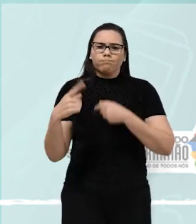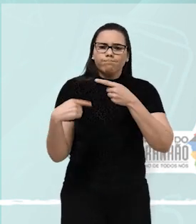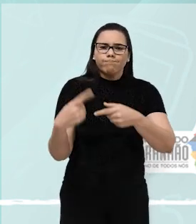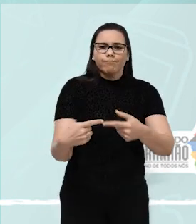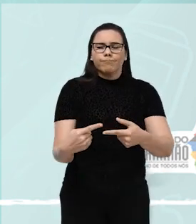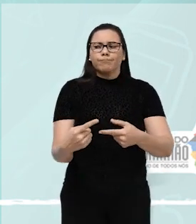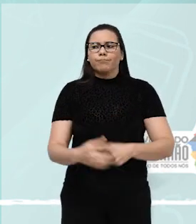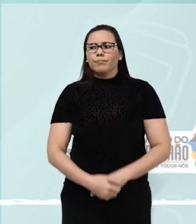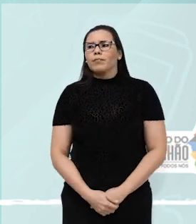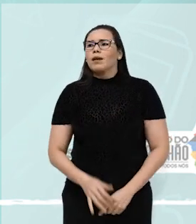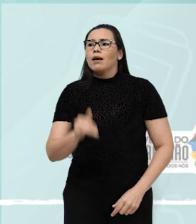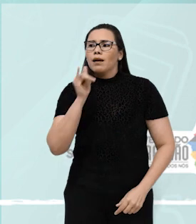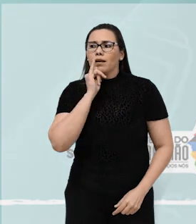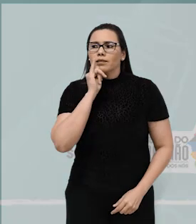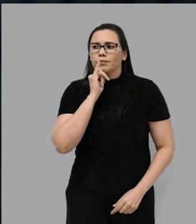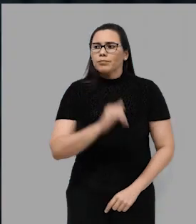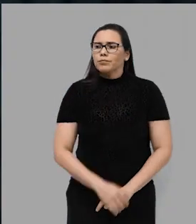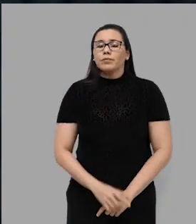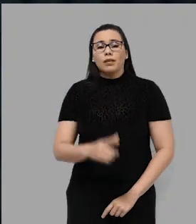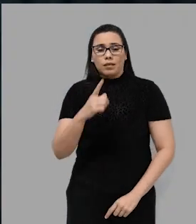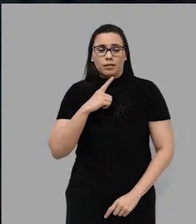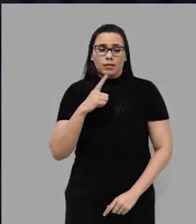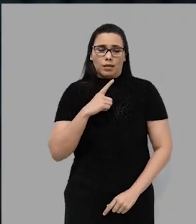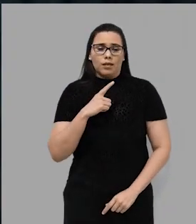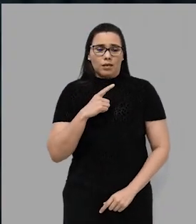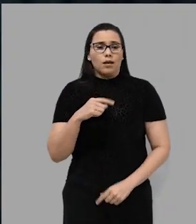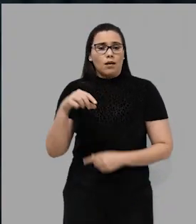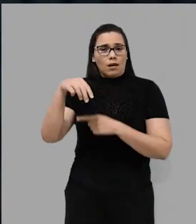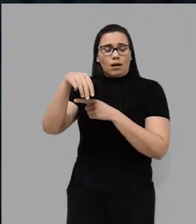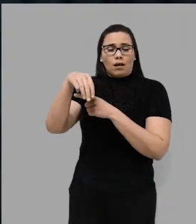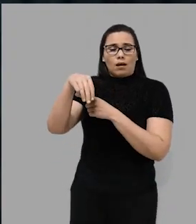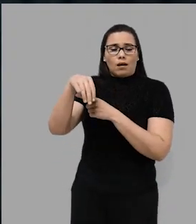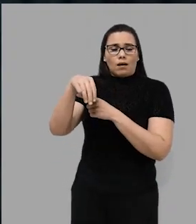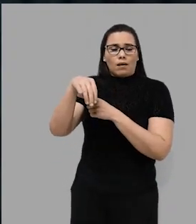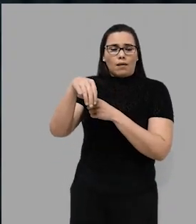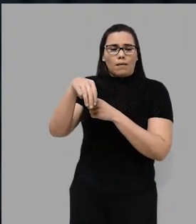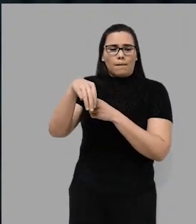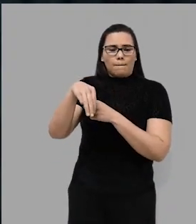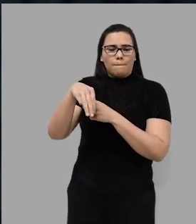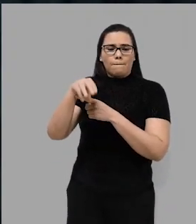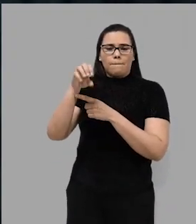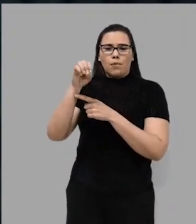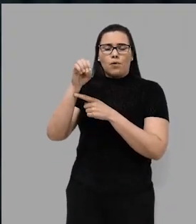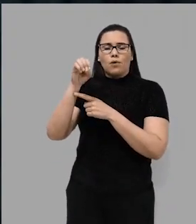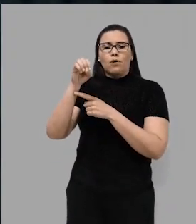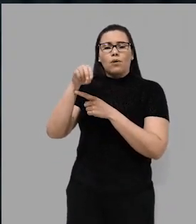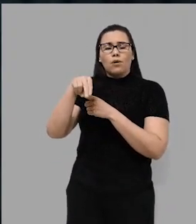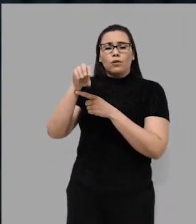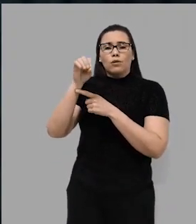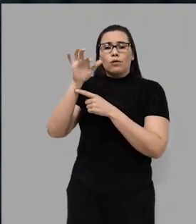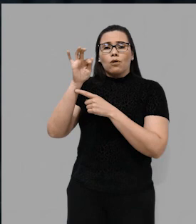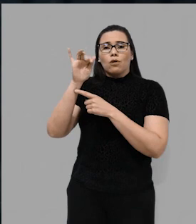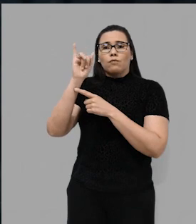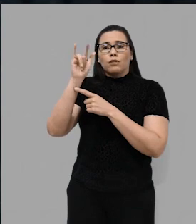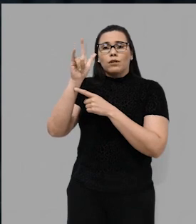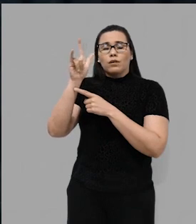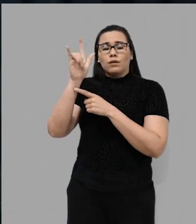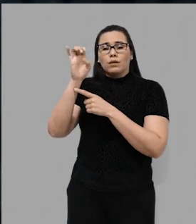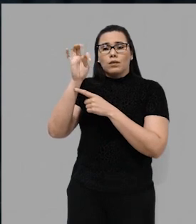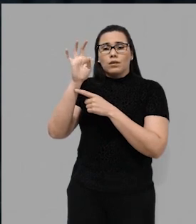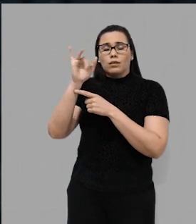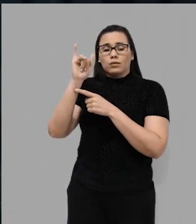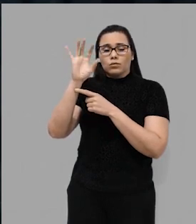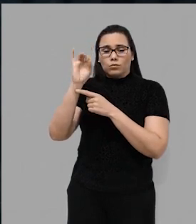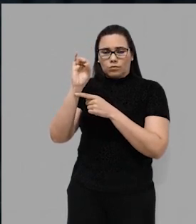filogenética e nessa árvore filogenética eu juntei, por exemplo, em um mesmo grupo que eu estou representando pela